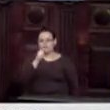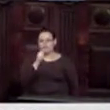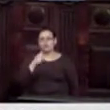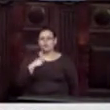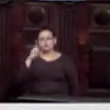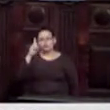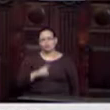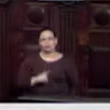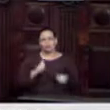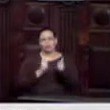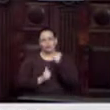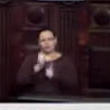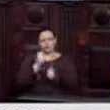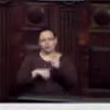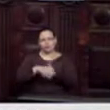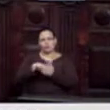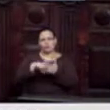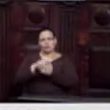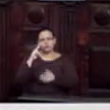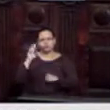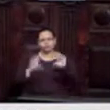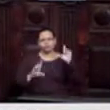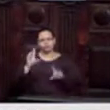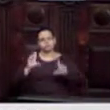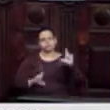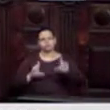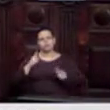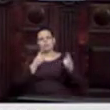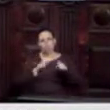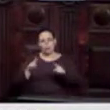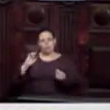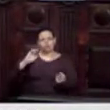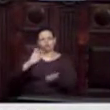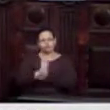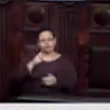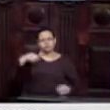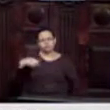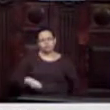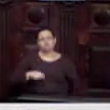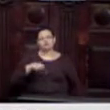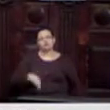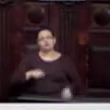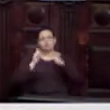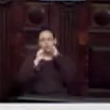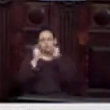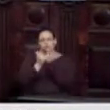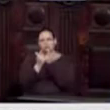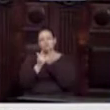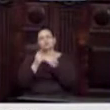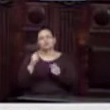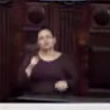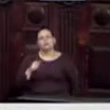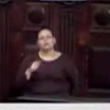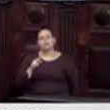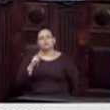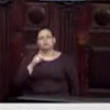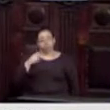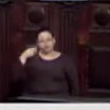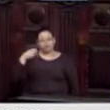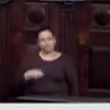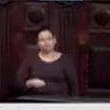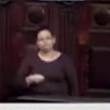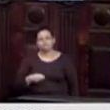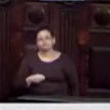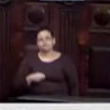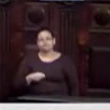jogo de futebol tem que ser garantido. Contra a repressão, é fundamental que a casa demonstre altivez, demonstre firmeza